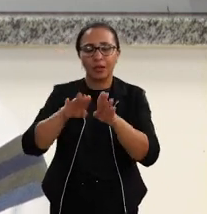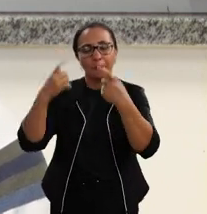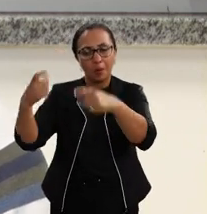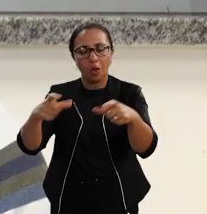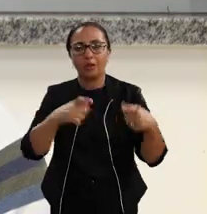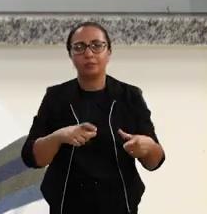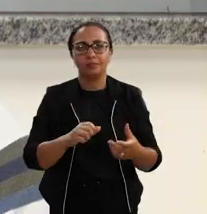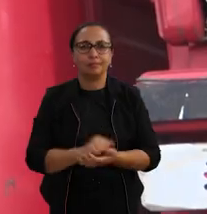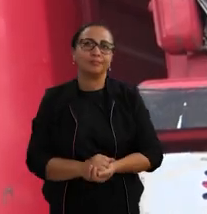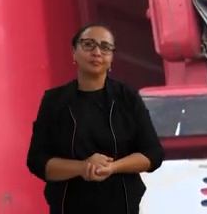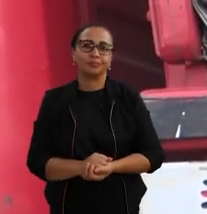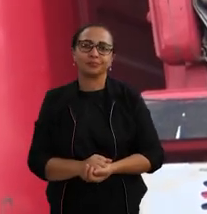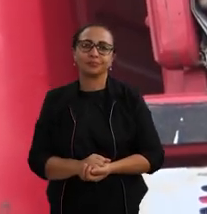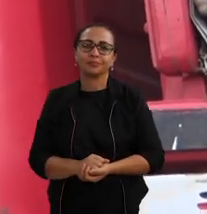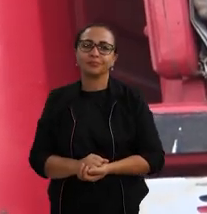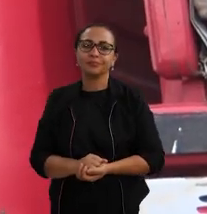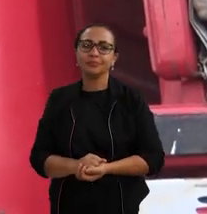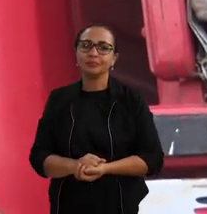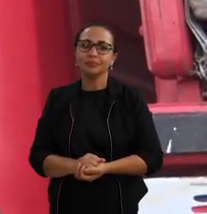situacionais daqueles lugares.